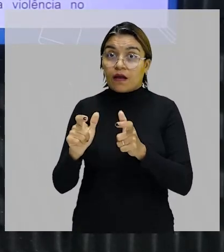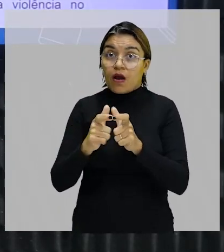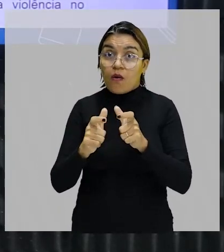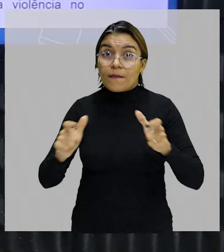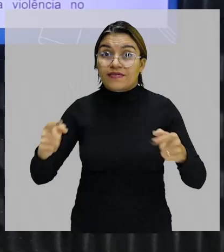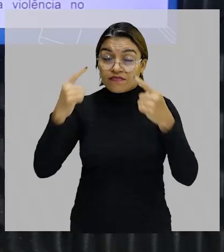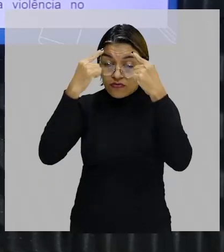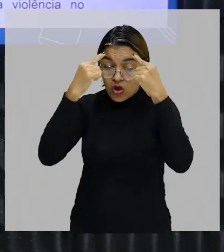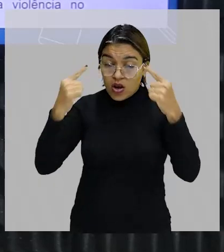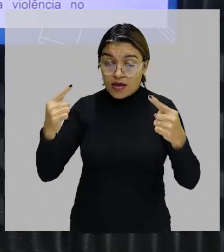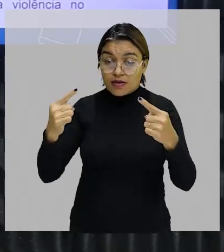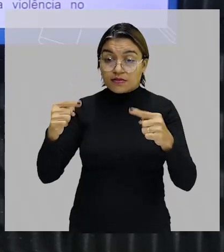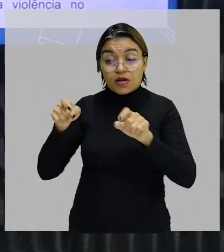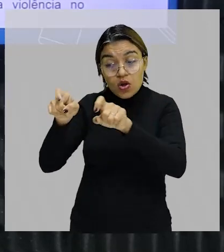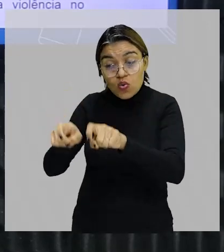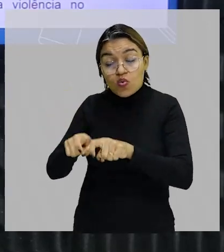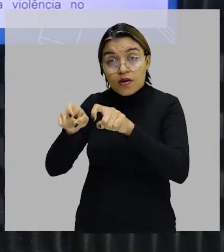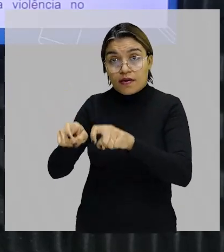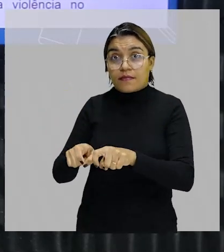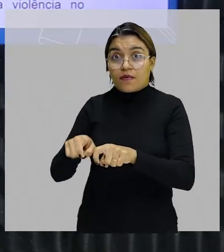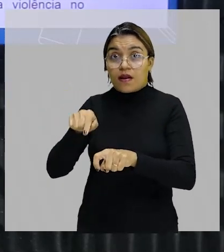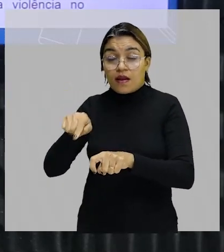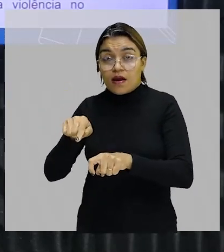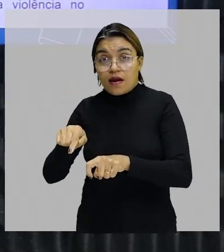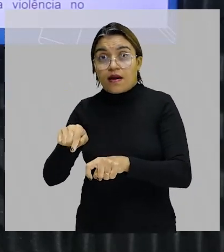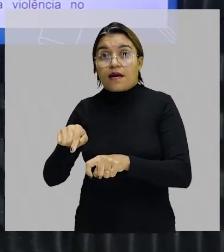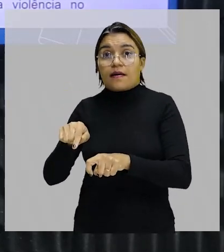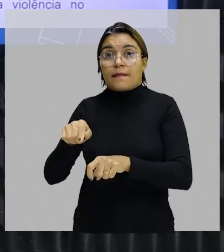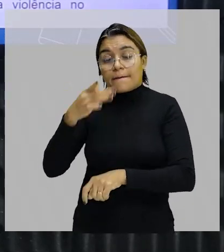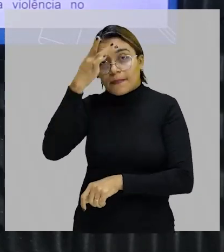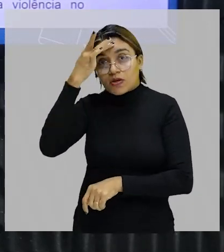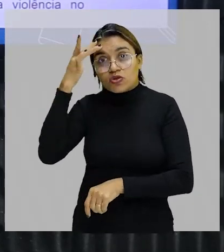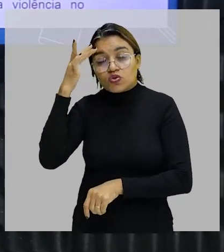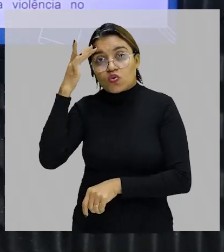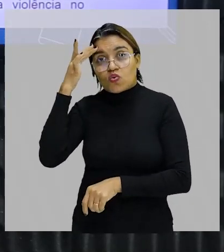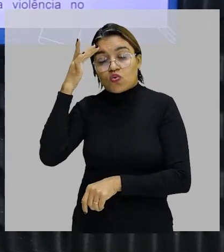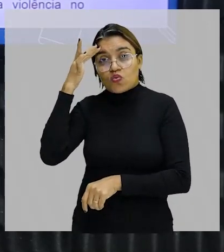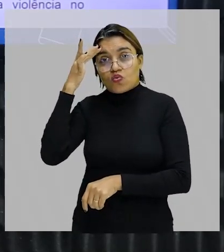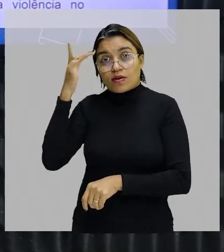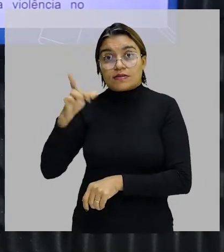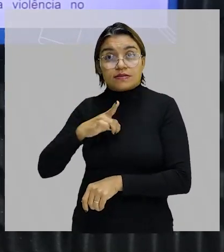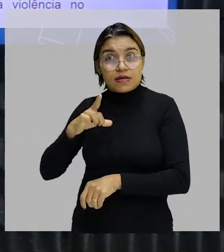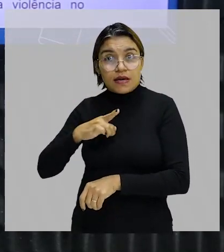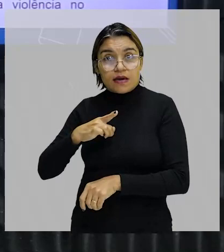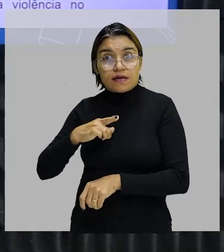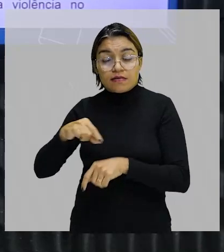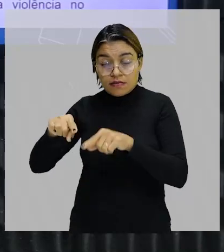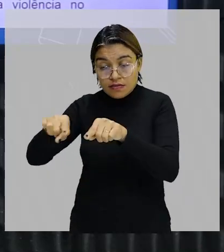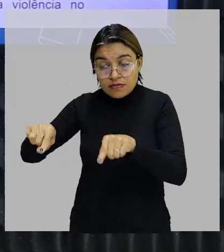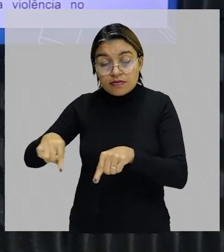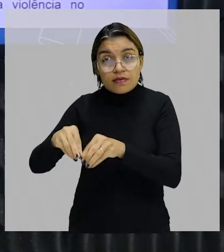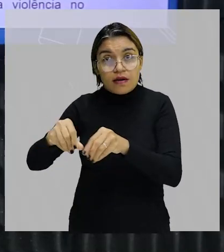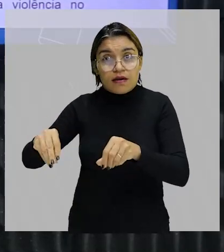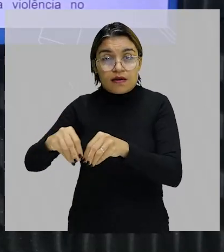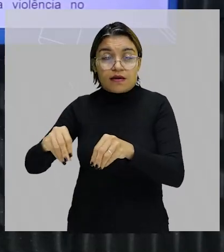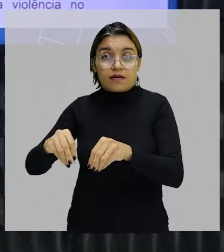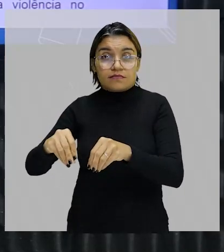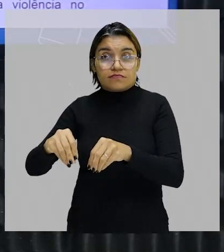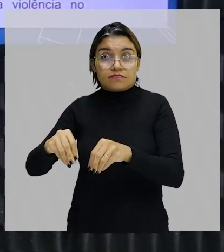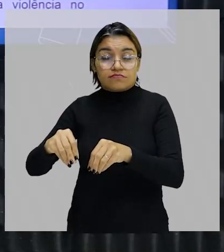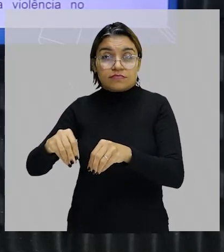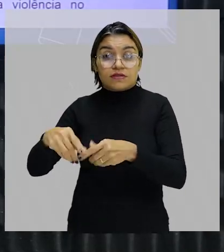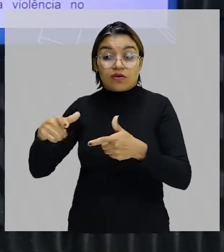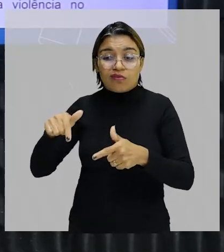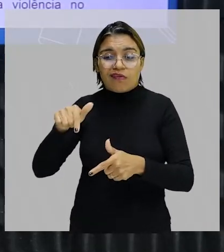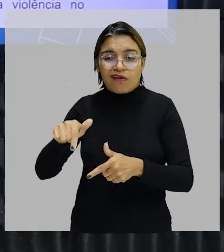no campo, onde muitos pequenos produtores perdem suas propriedades, são enganados. Muitas vezes esses pequenos